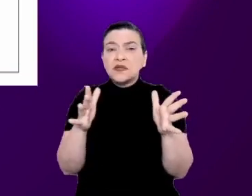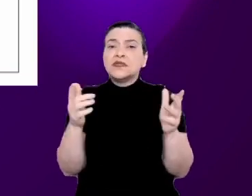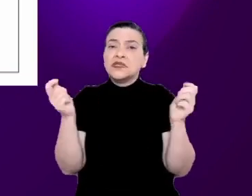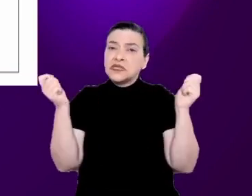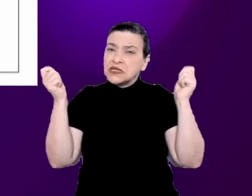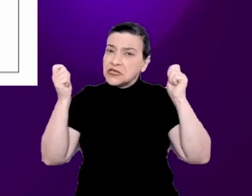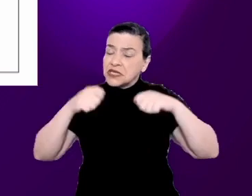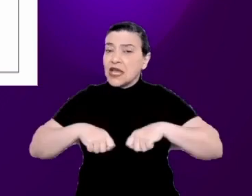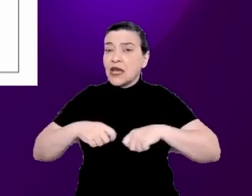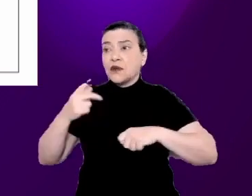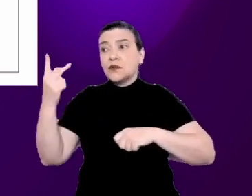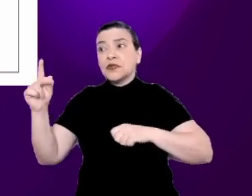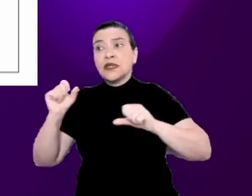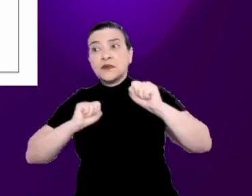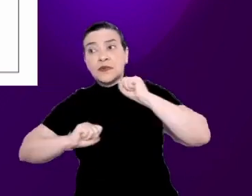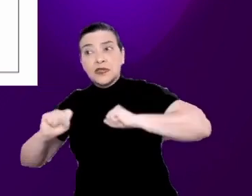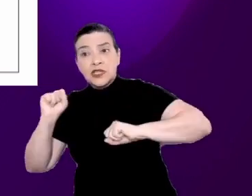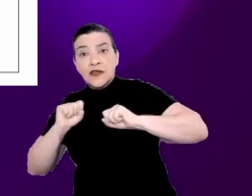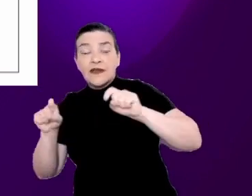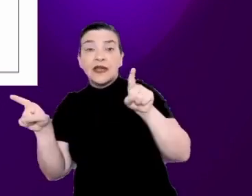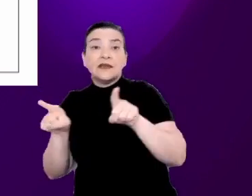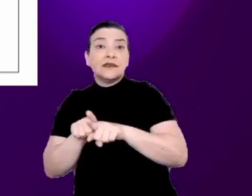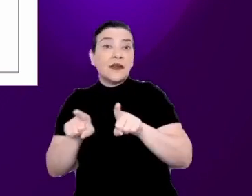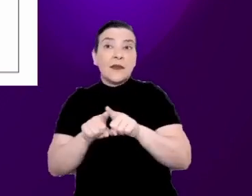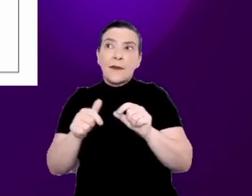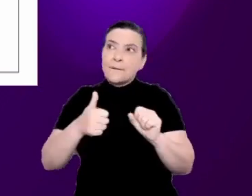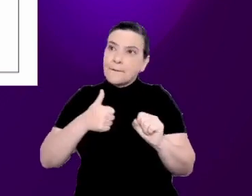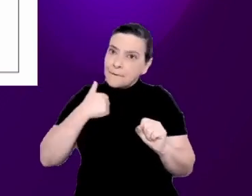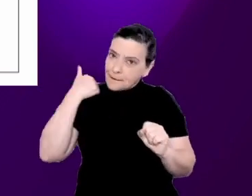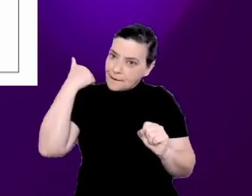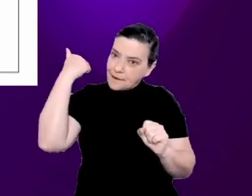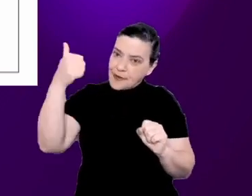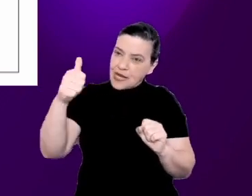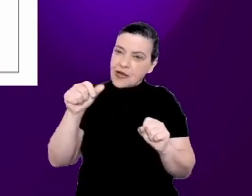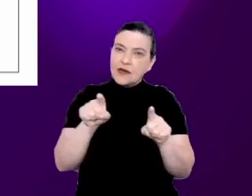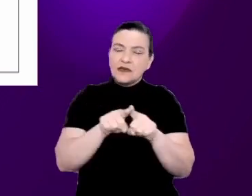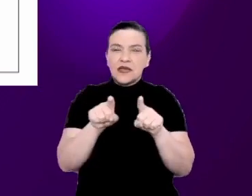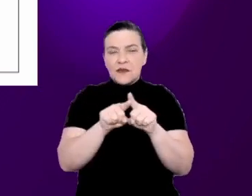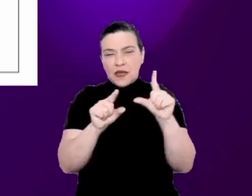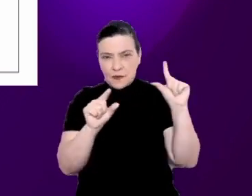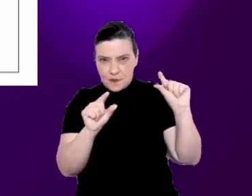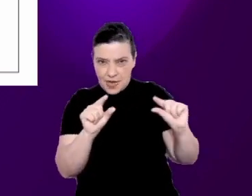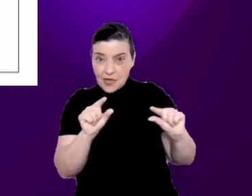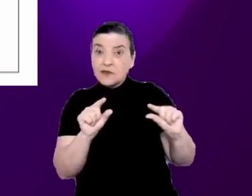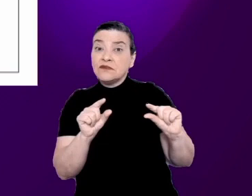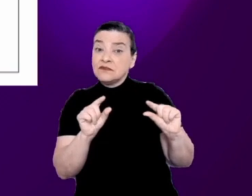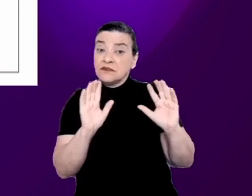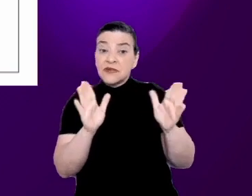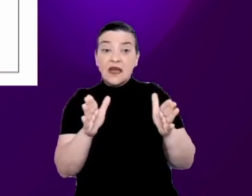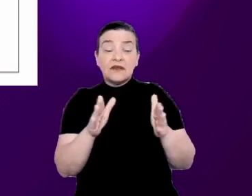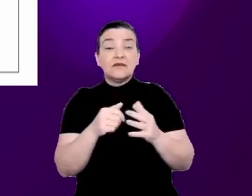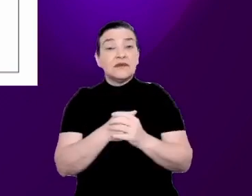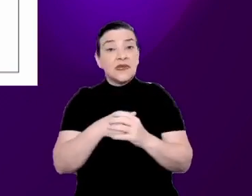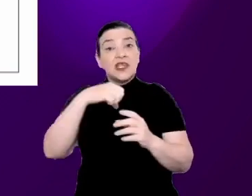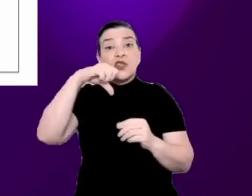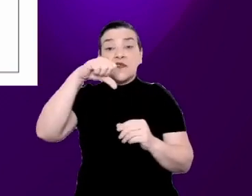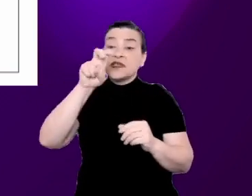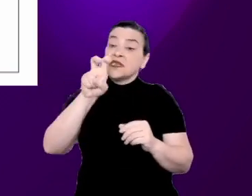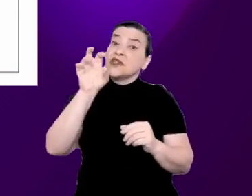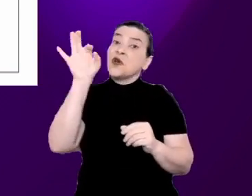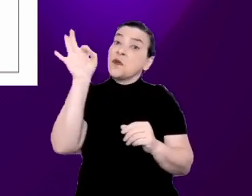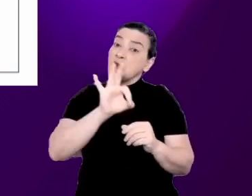o esperado, somando o muito melhor e somando o pouco melhor, a gente fecha aí quase 95% da